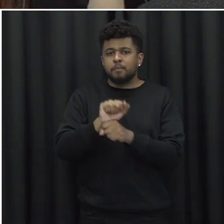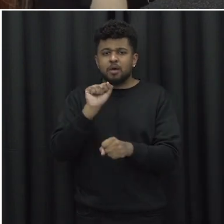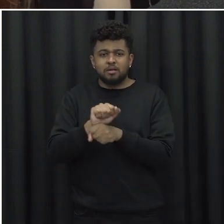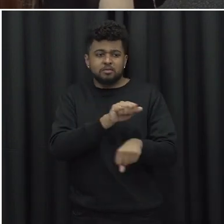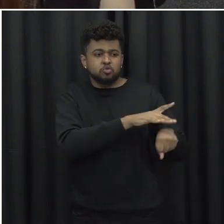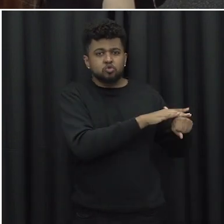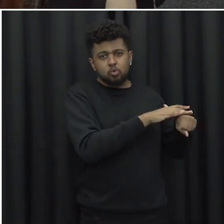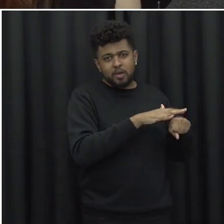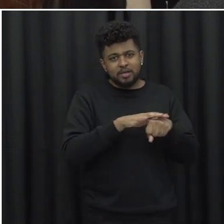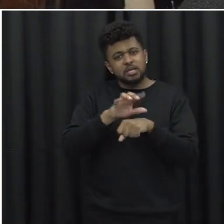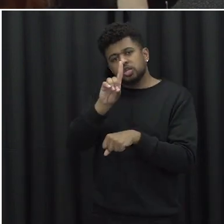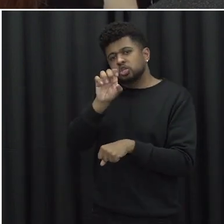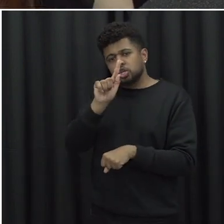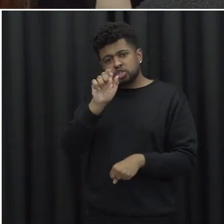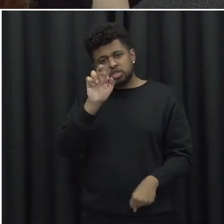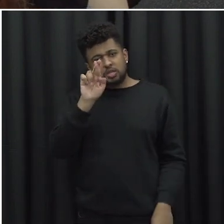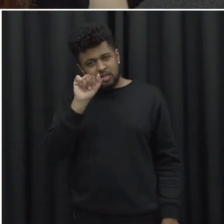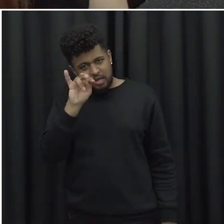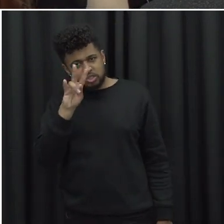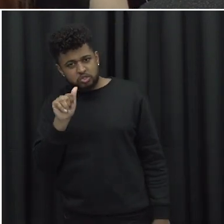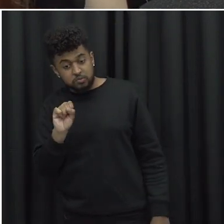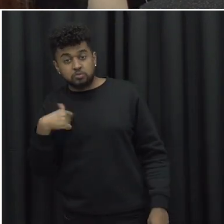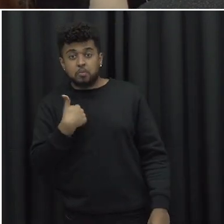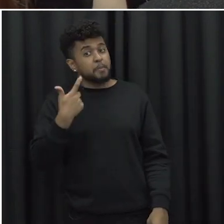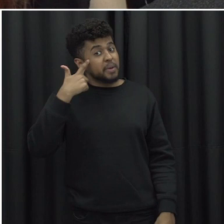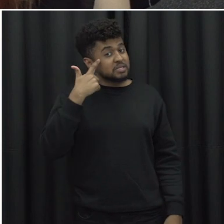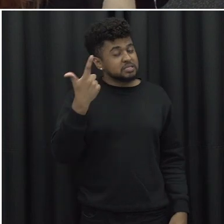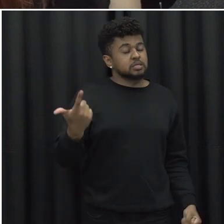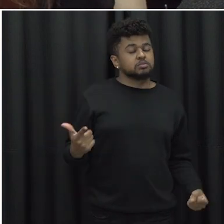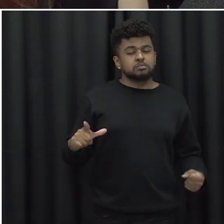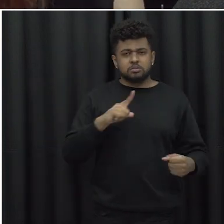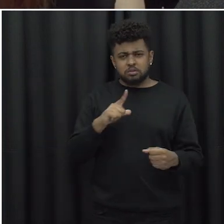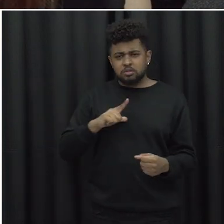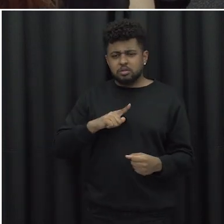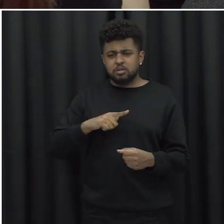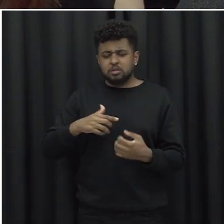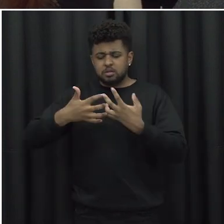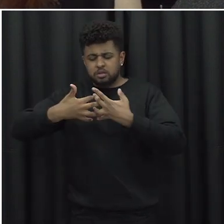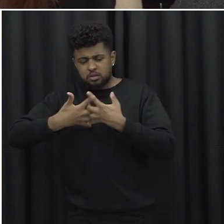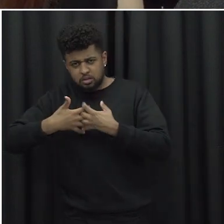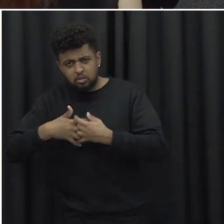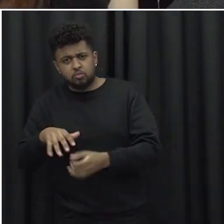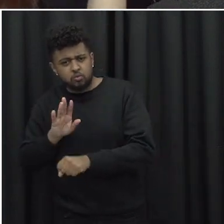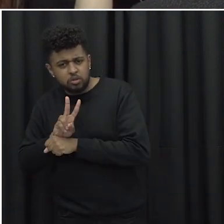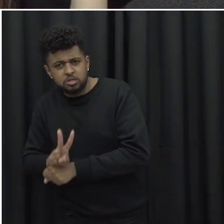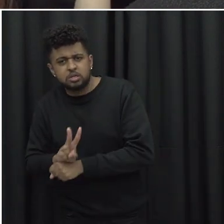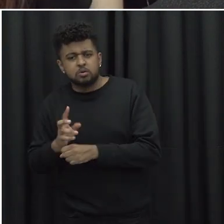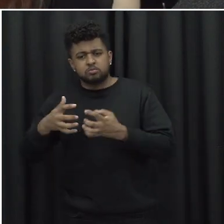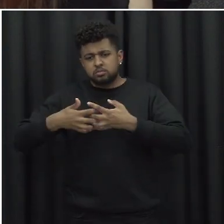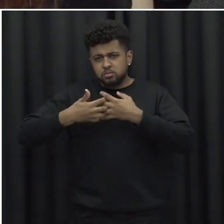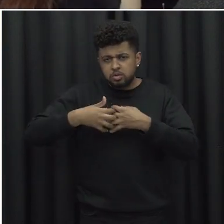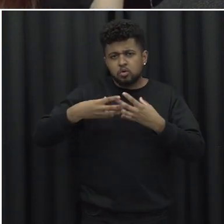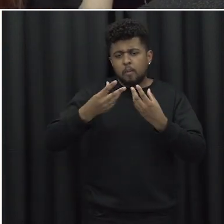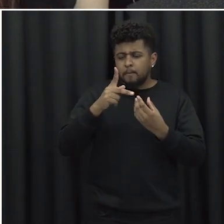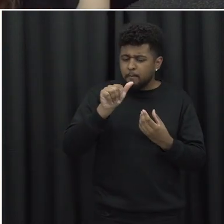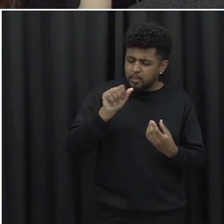que consiga parar o curso das doenças neurodegenerativas, né? E a gente pensando em compostos que tenham neuroproteção,